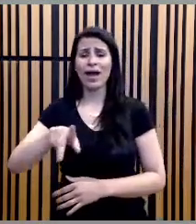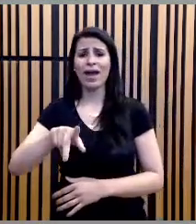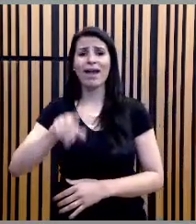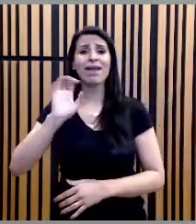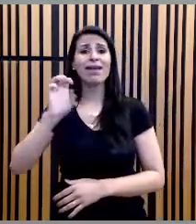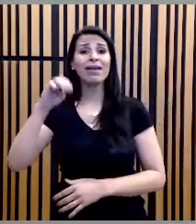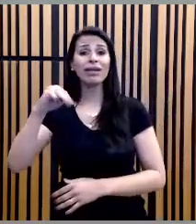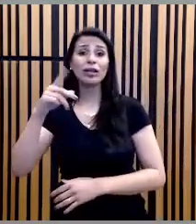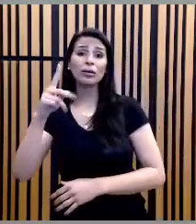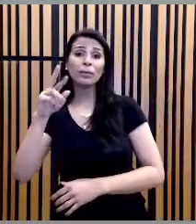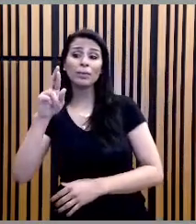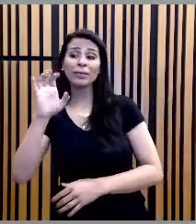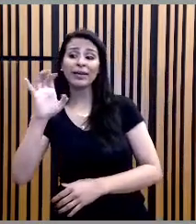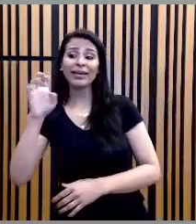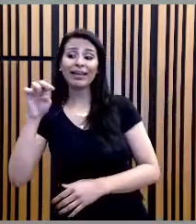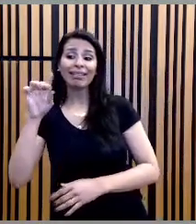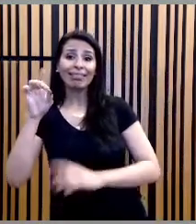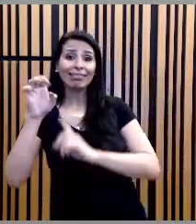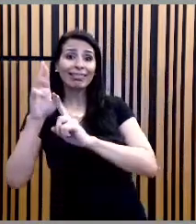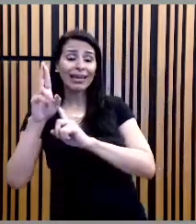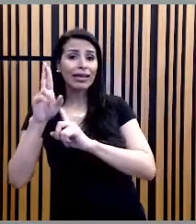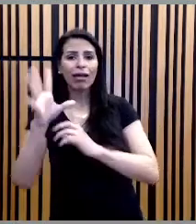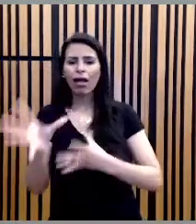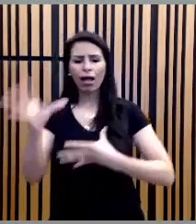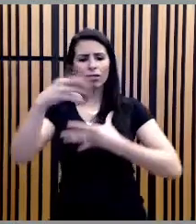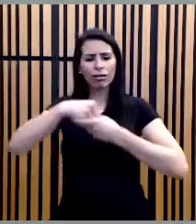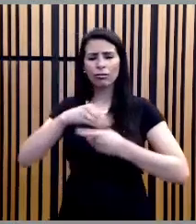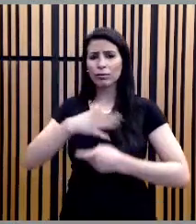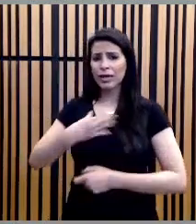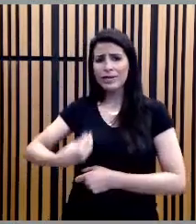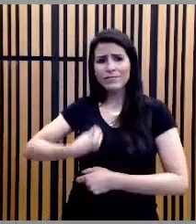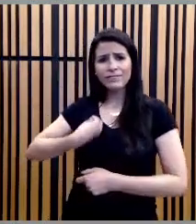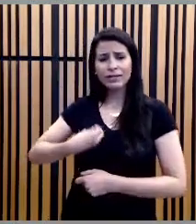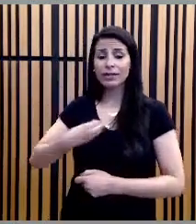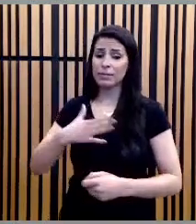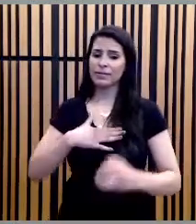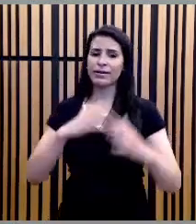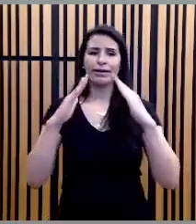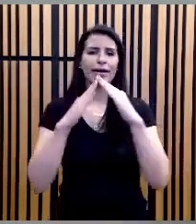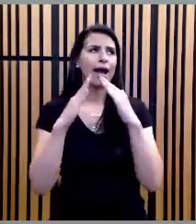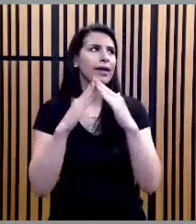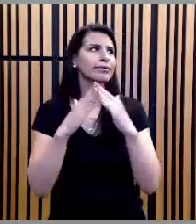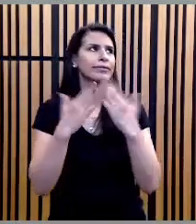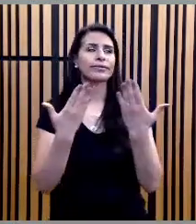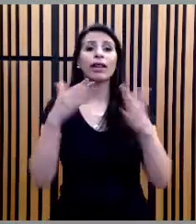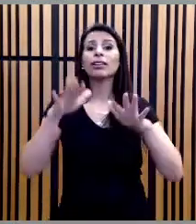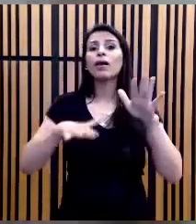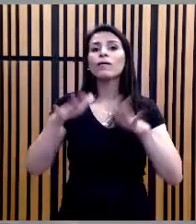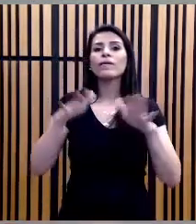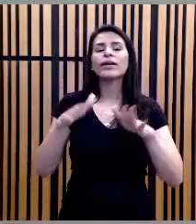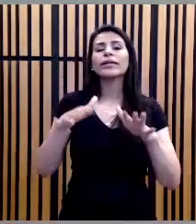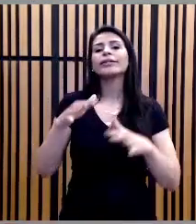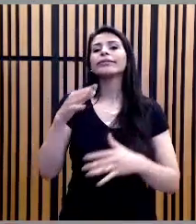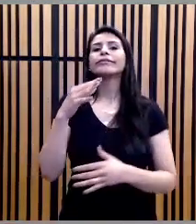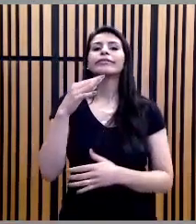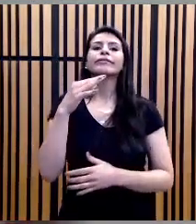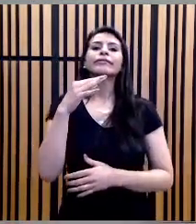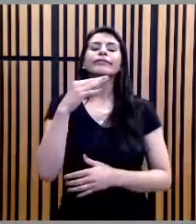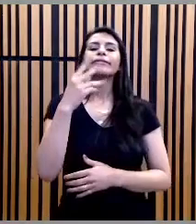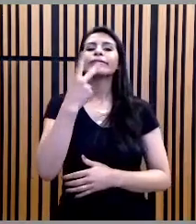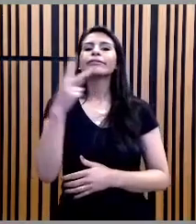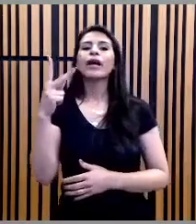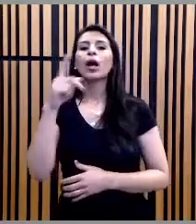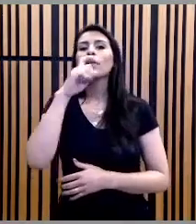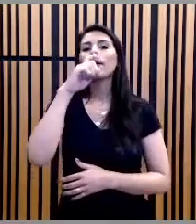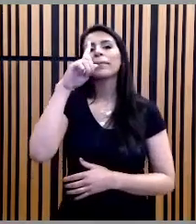parte do nosso dia a dia aí, daqui a pouco, na casa da gente, quem mora com o pai e com a mãe, daqui a pouco, aquele exercício diário de